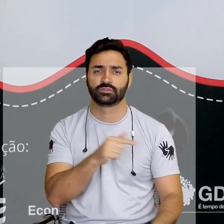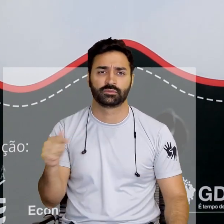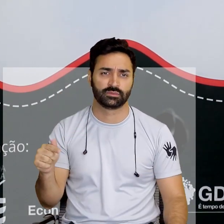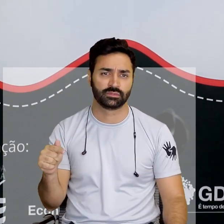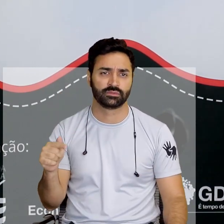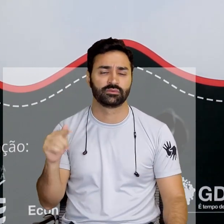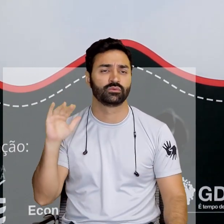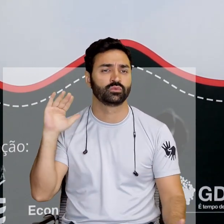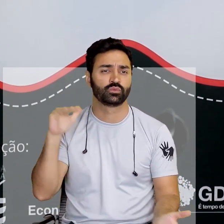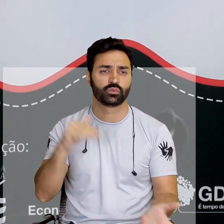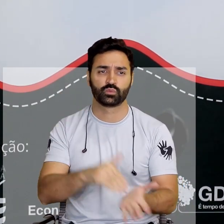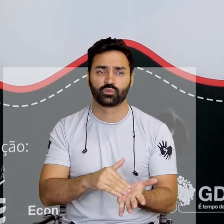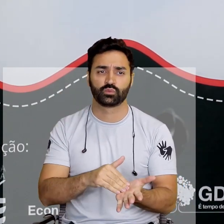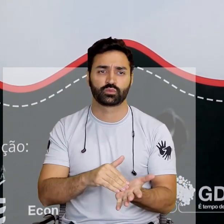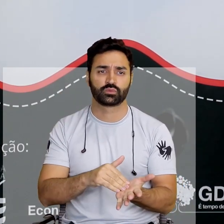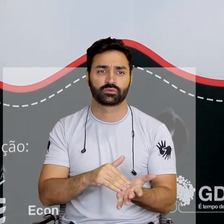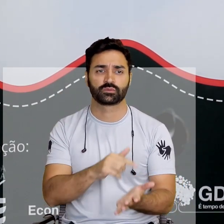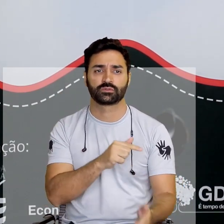final ali, o último.